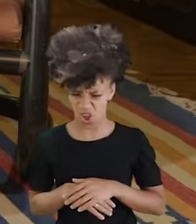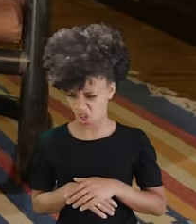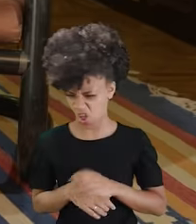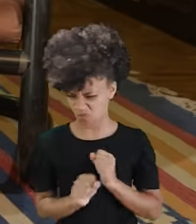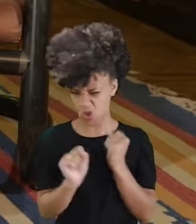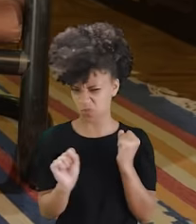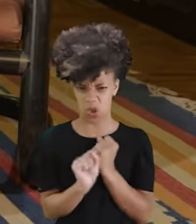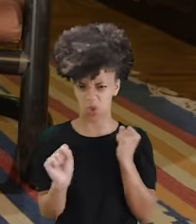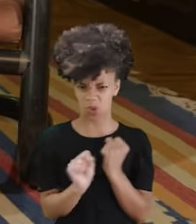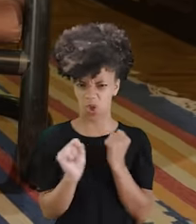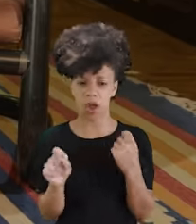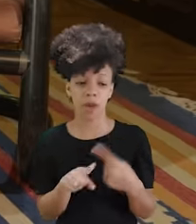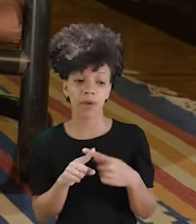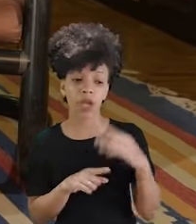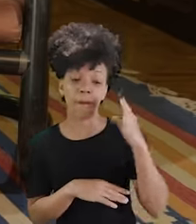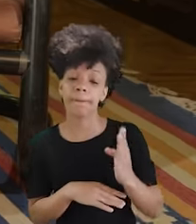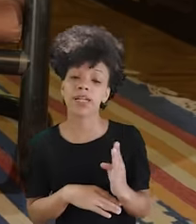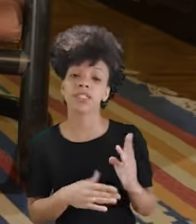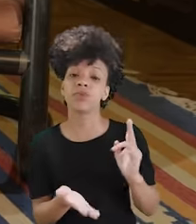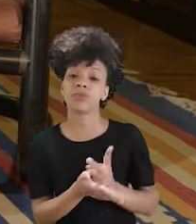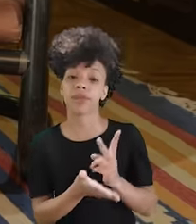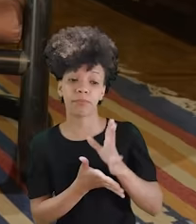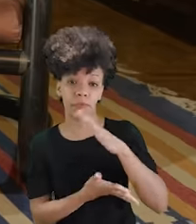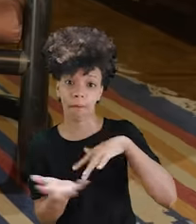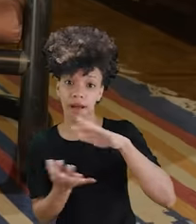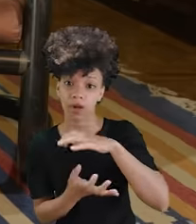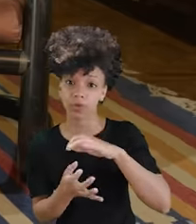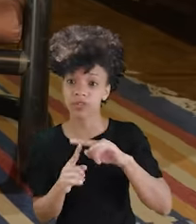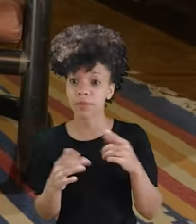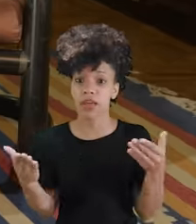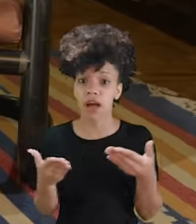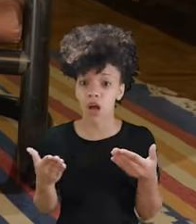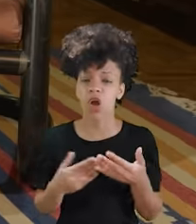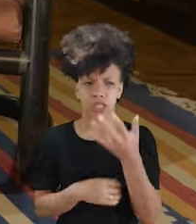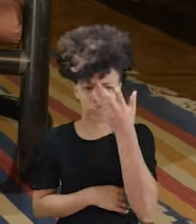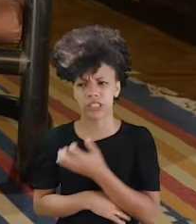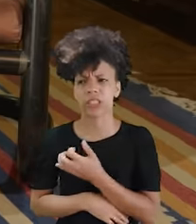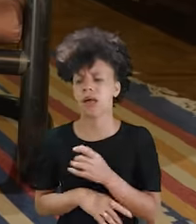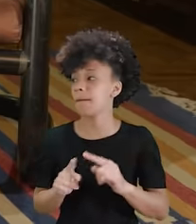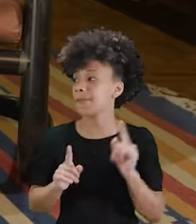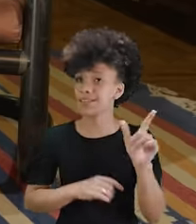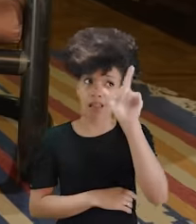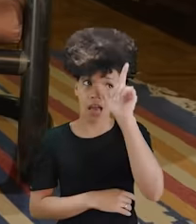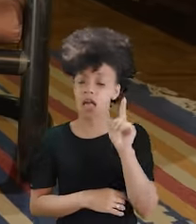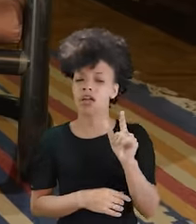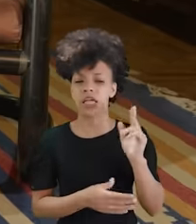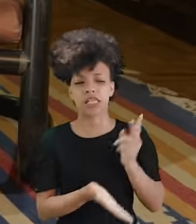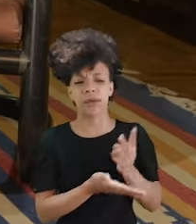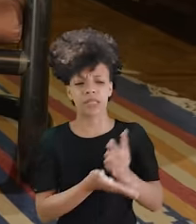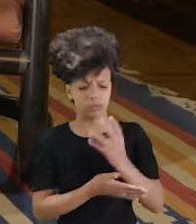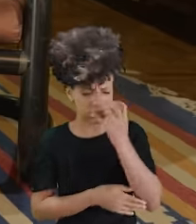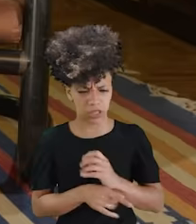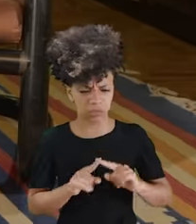tudo temos que talvez é uma bagunça durante a vida inteira e agora a gente quer seriedade e ali foi contrário